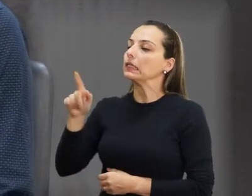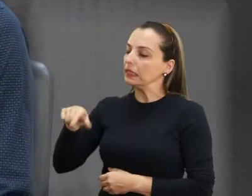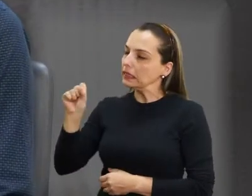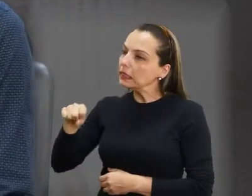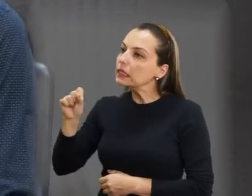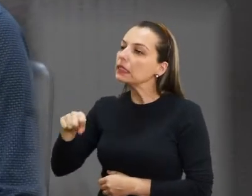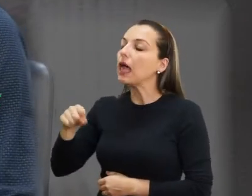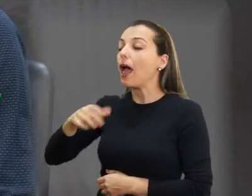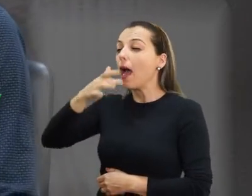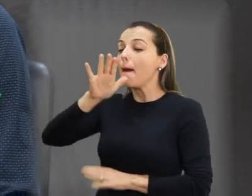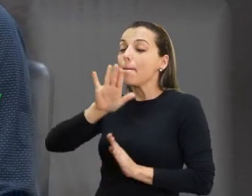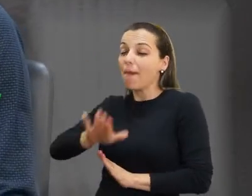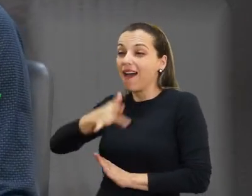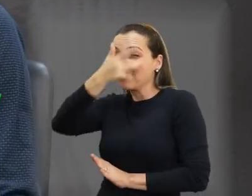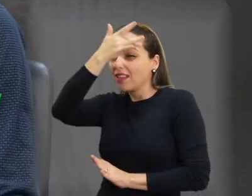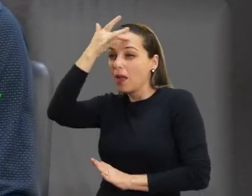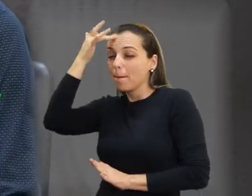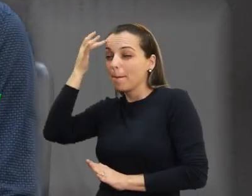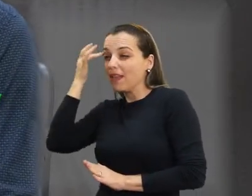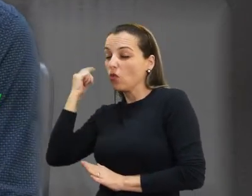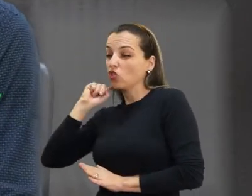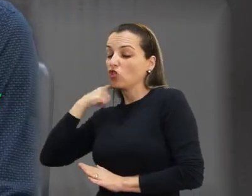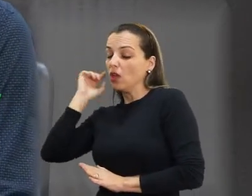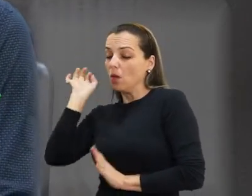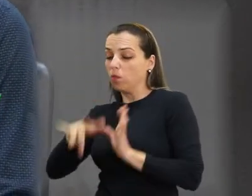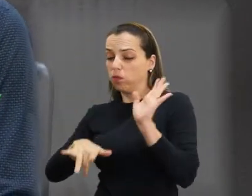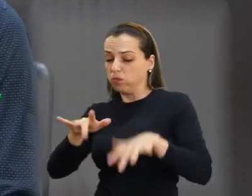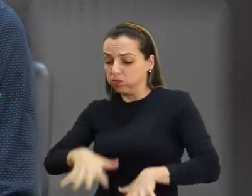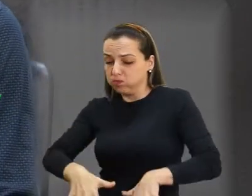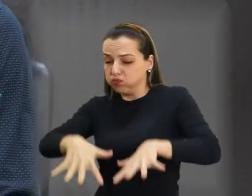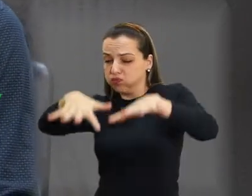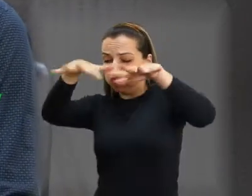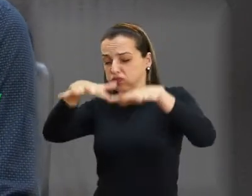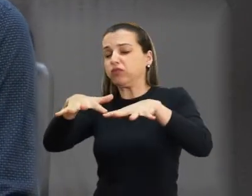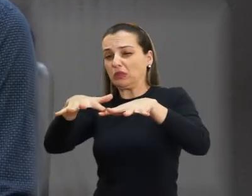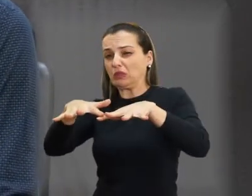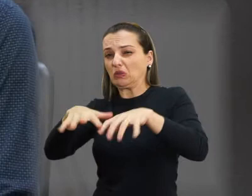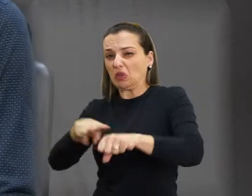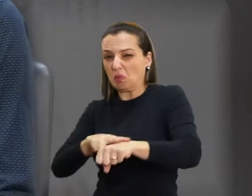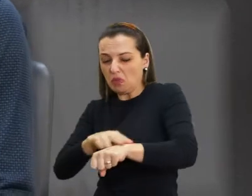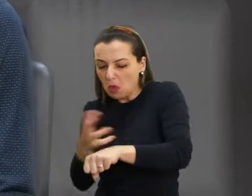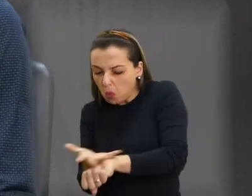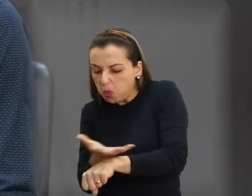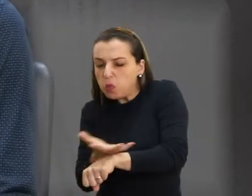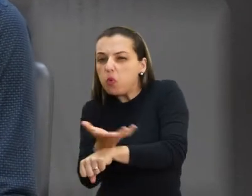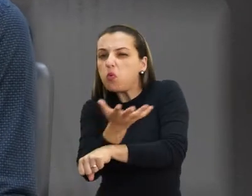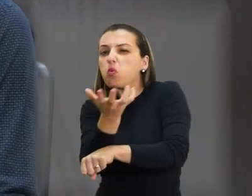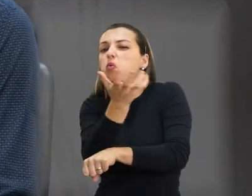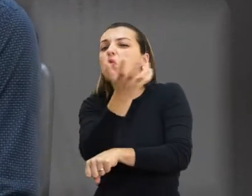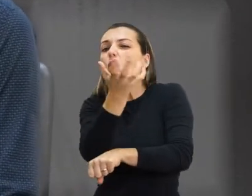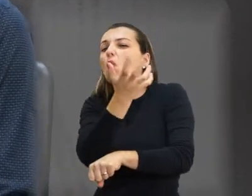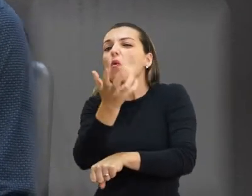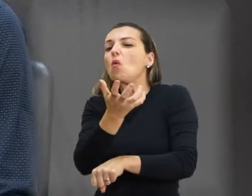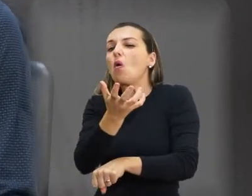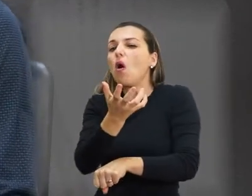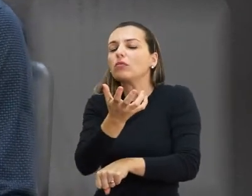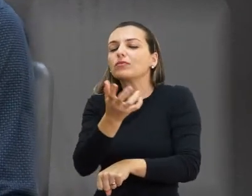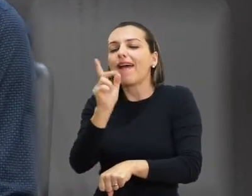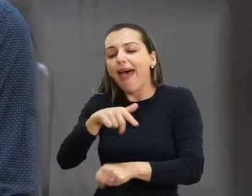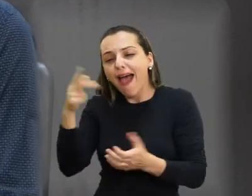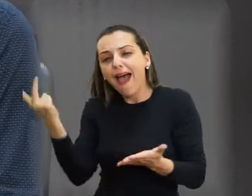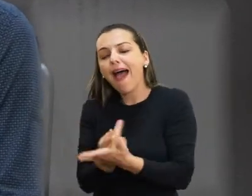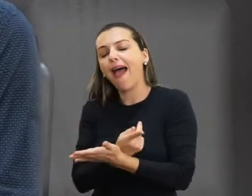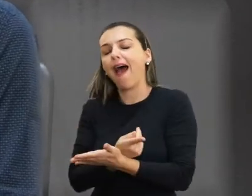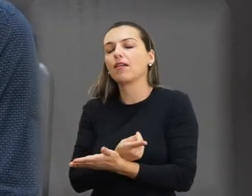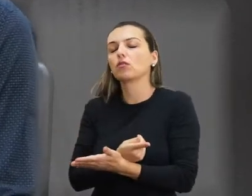não levam necessariamente até os bolsões, né? Muita gente deixa no mato próximo de casa, deixa onde fica mais prático do que levar aos bolsões. Inclusive,